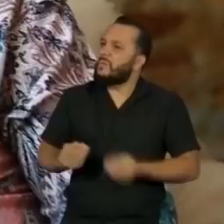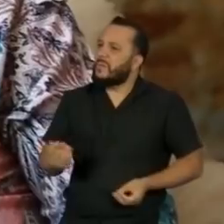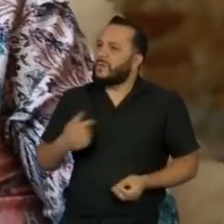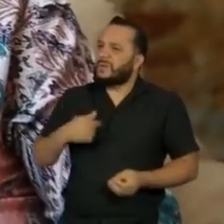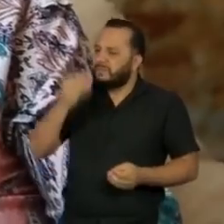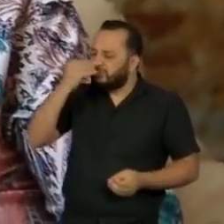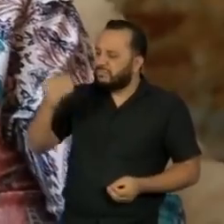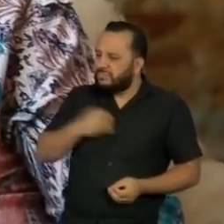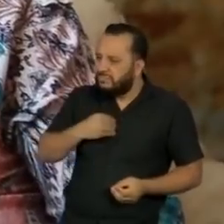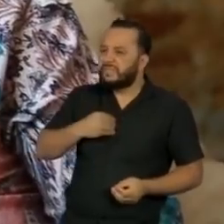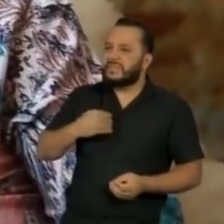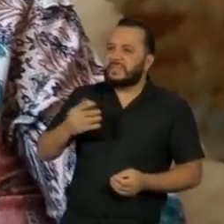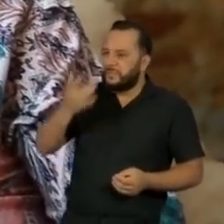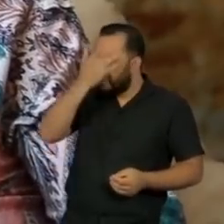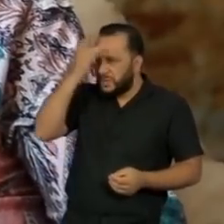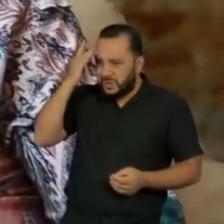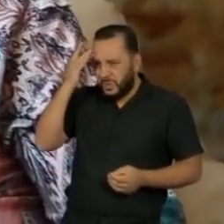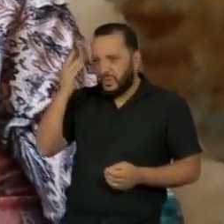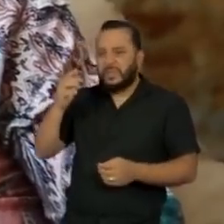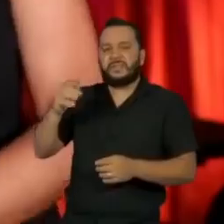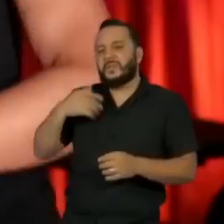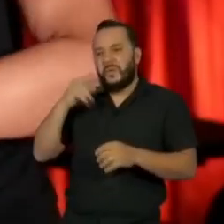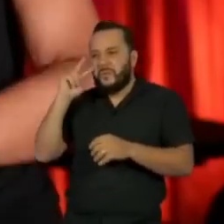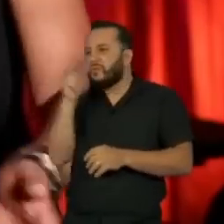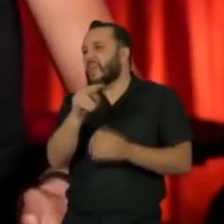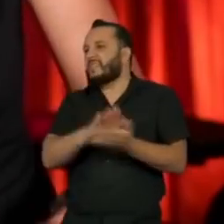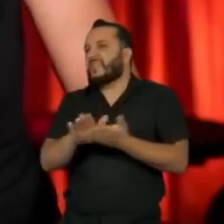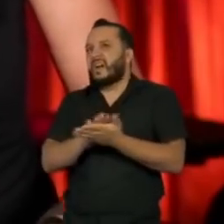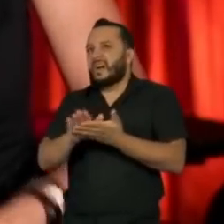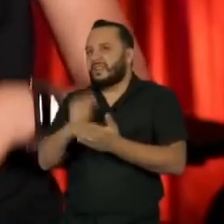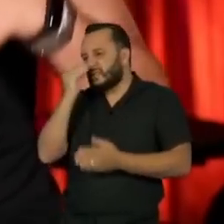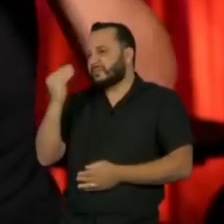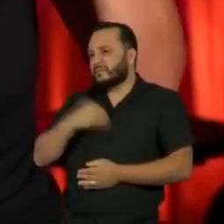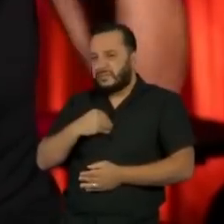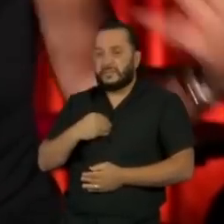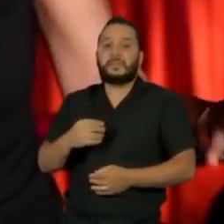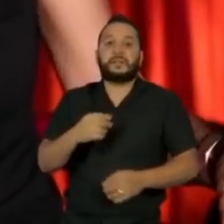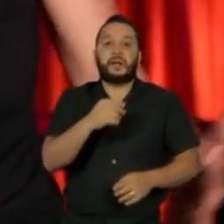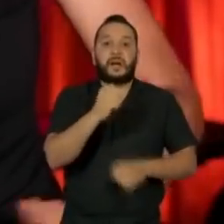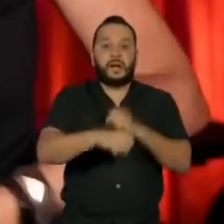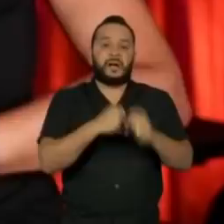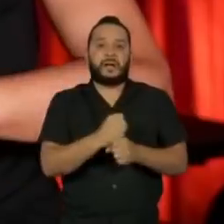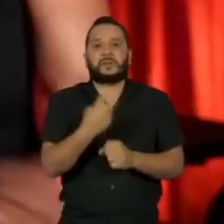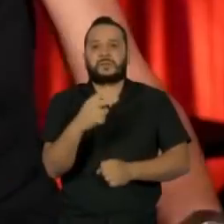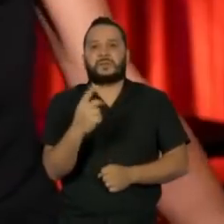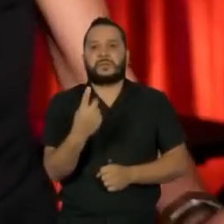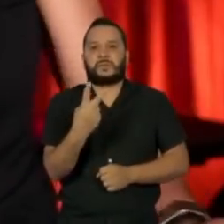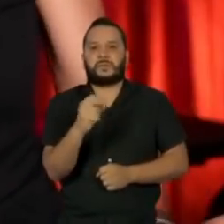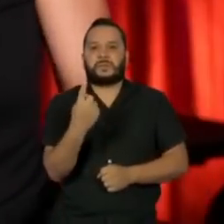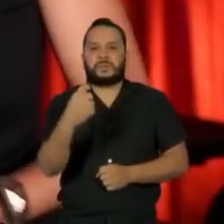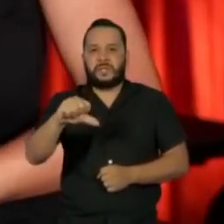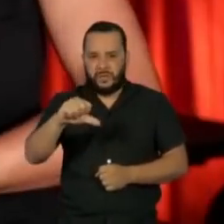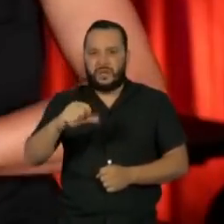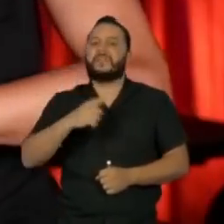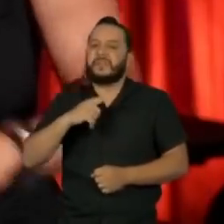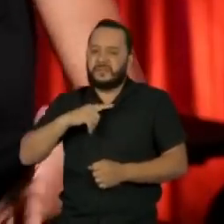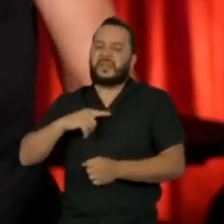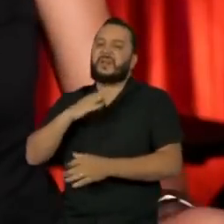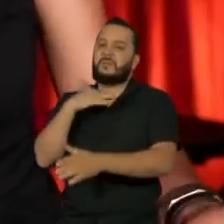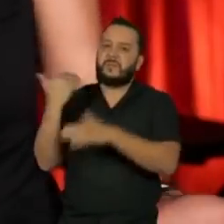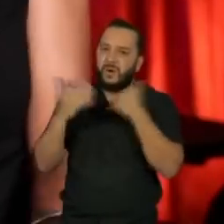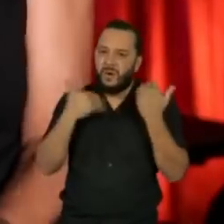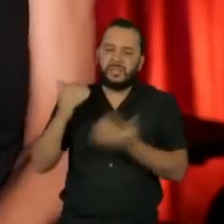invisível, né? Uma população que você não vê. Em 2019, ainda somos assassinadas